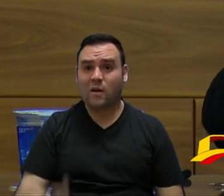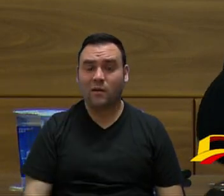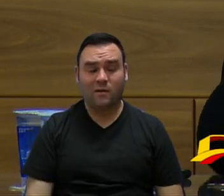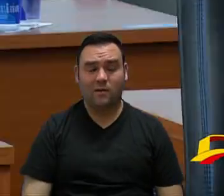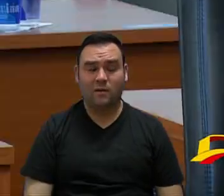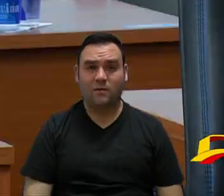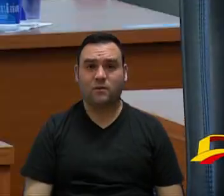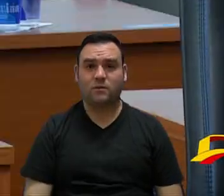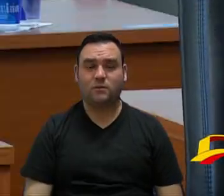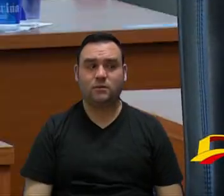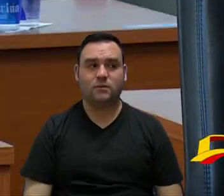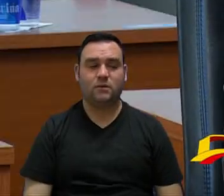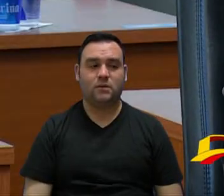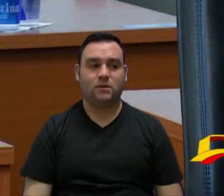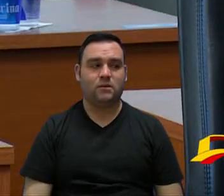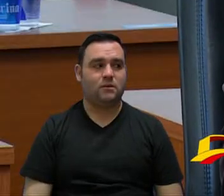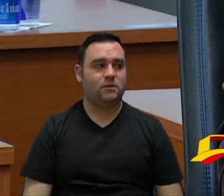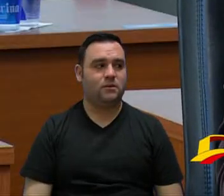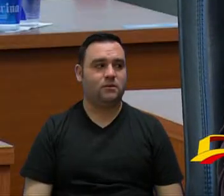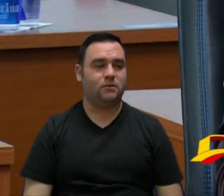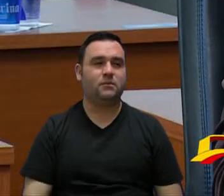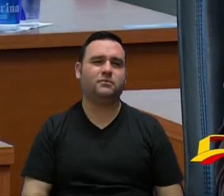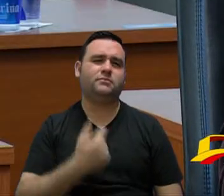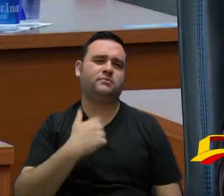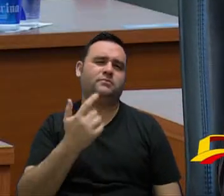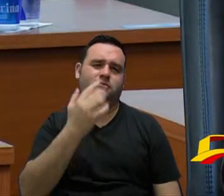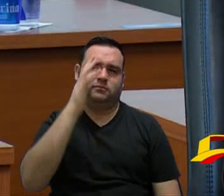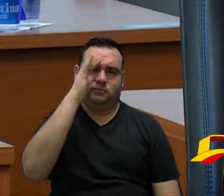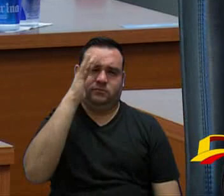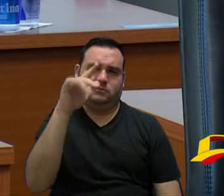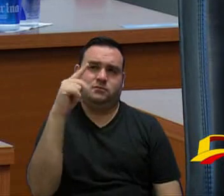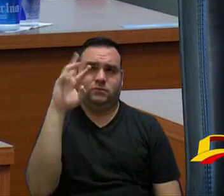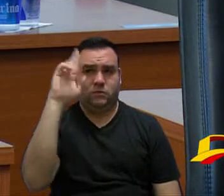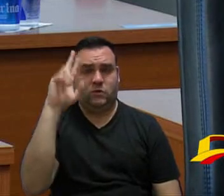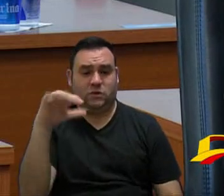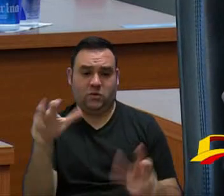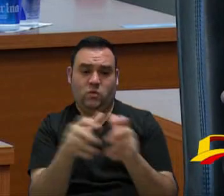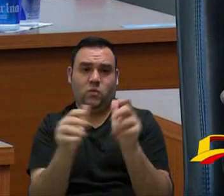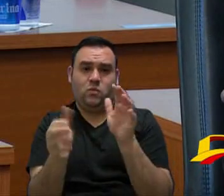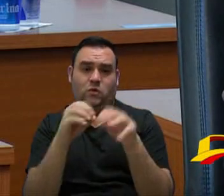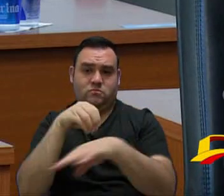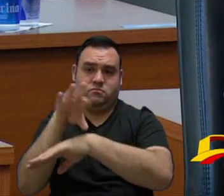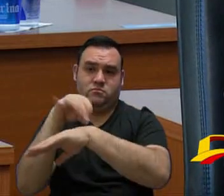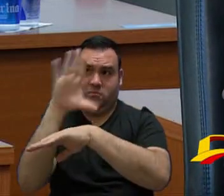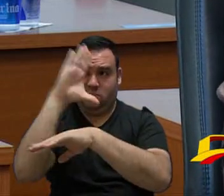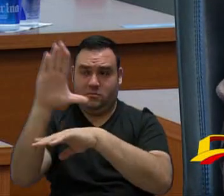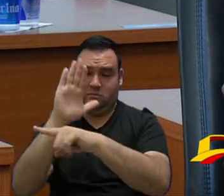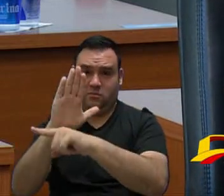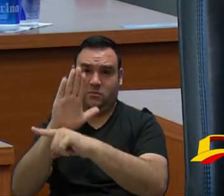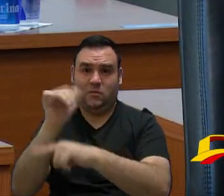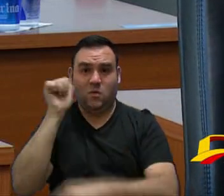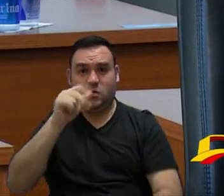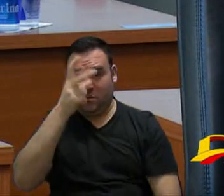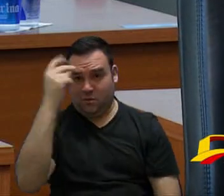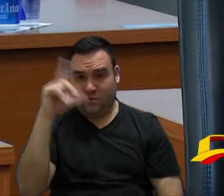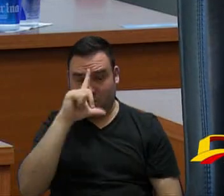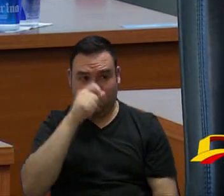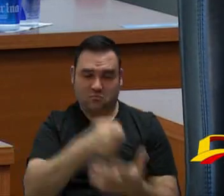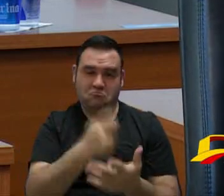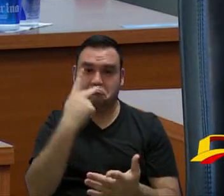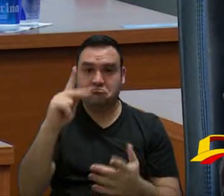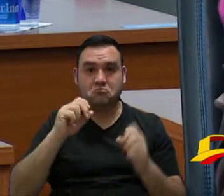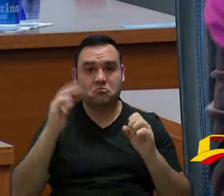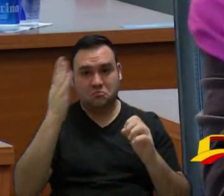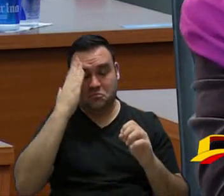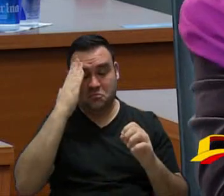nada eu pensava que o senhor e a sua aí que pena os principais orientadores a prefeita que ela poderia tomar